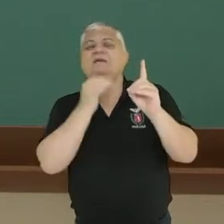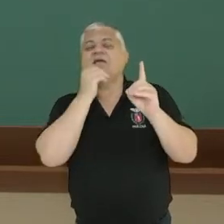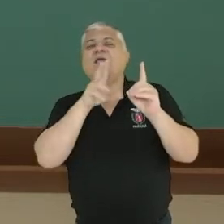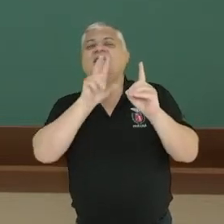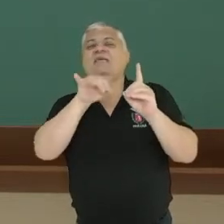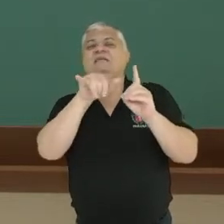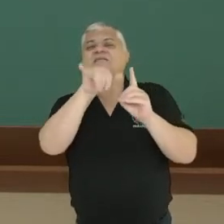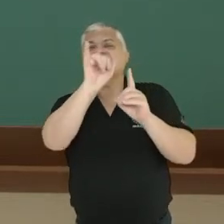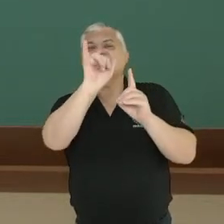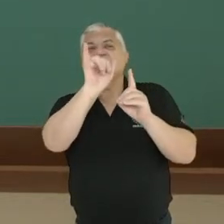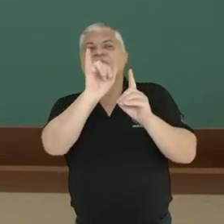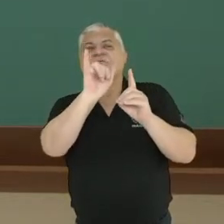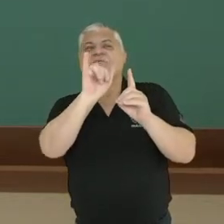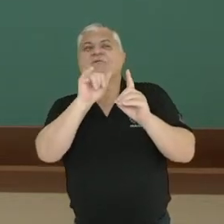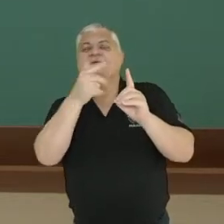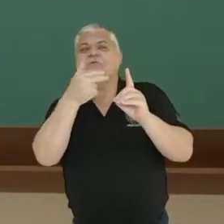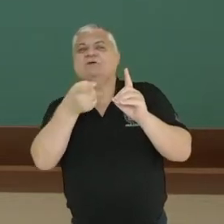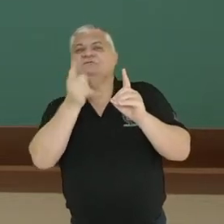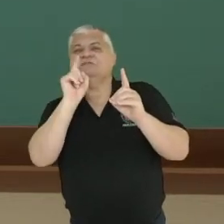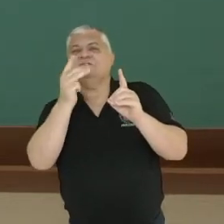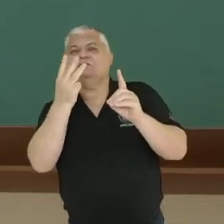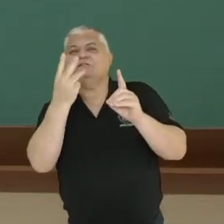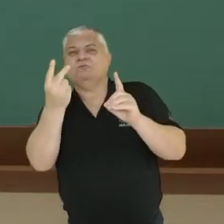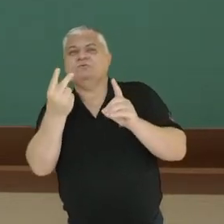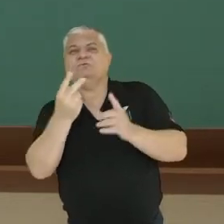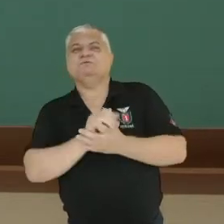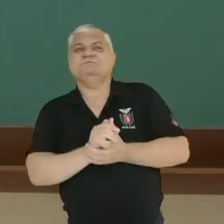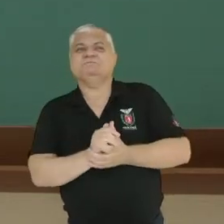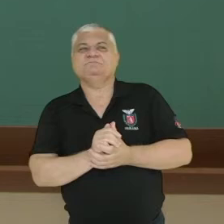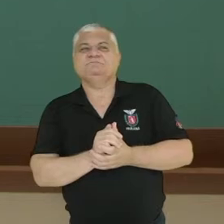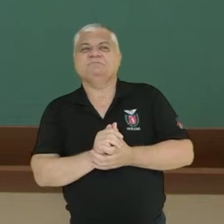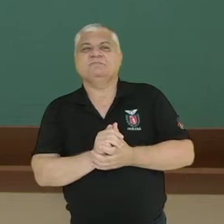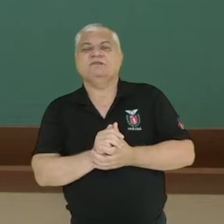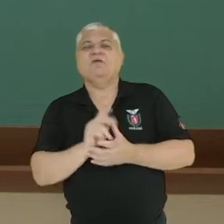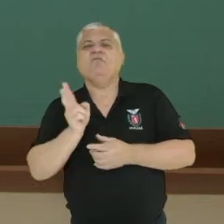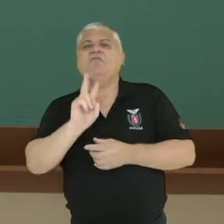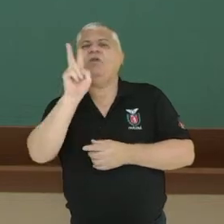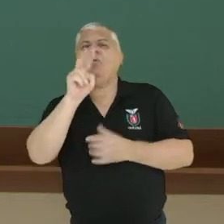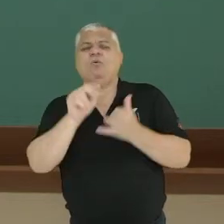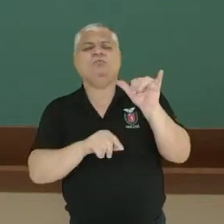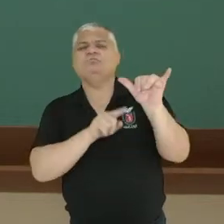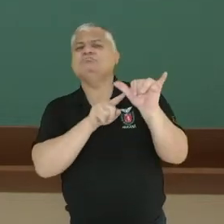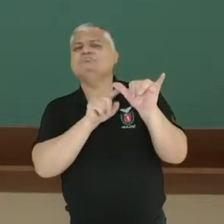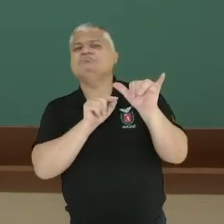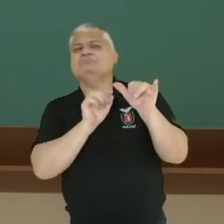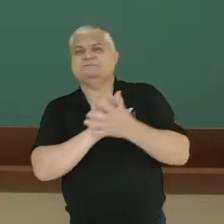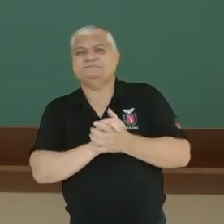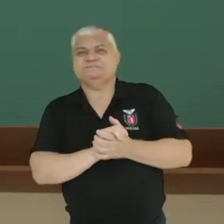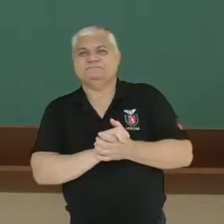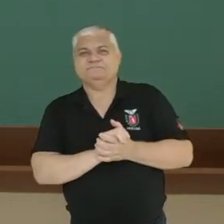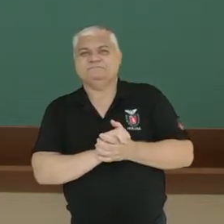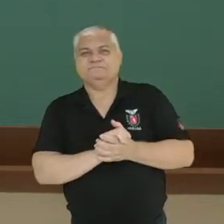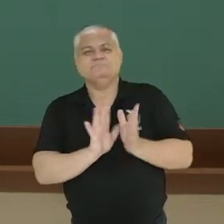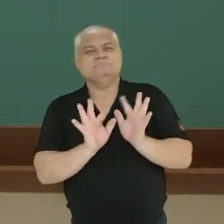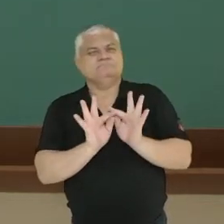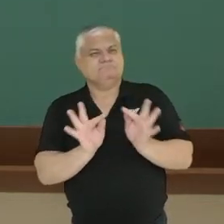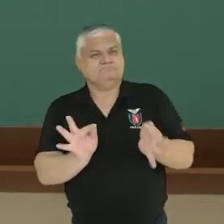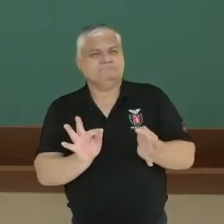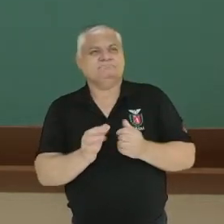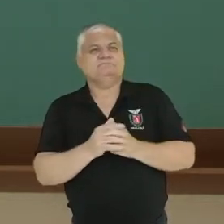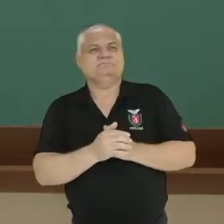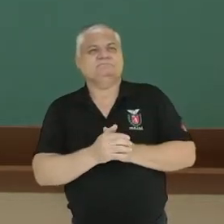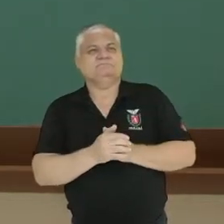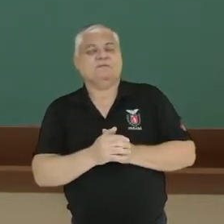10 elevado na y igual a 132. Qual é o valor de y? Simples, pessoal. Então